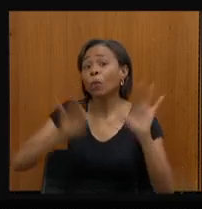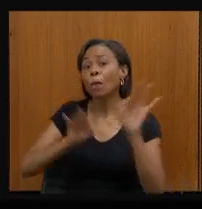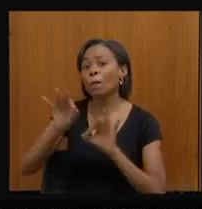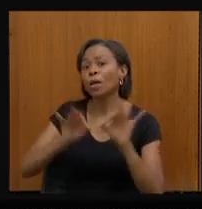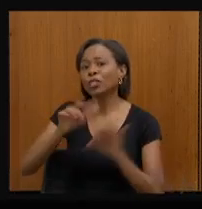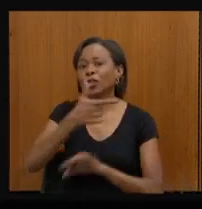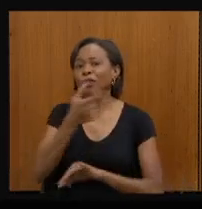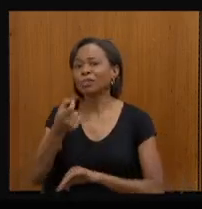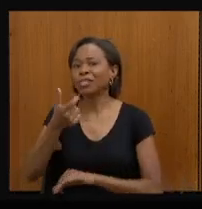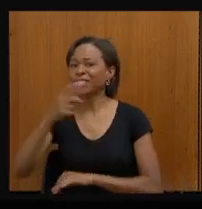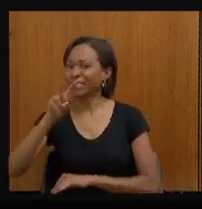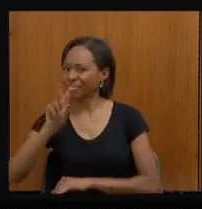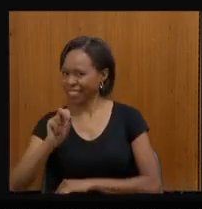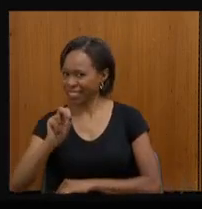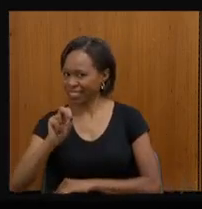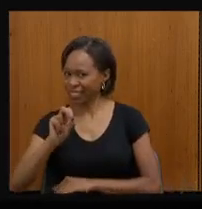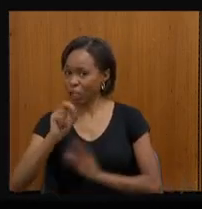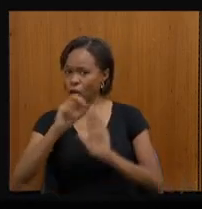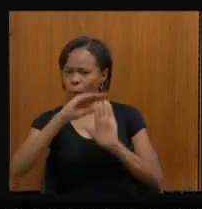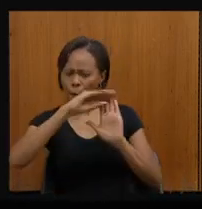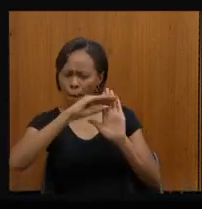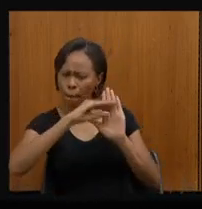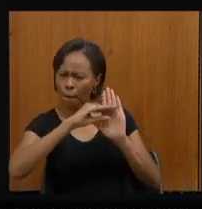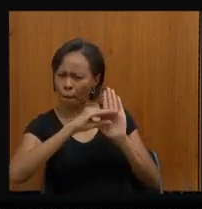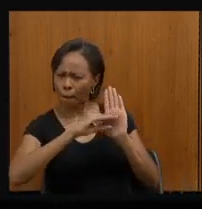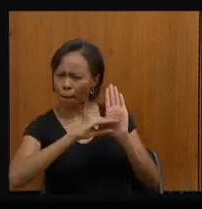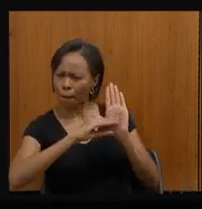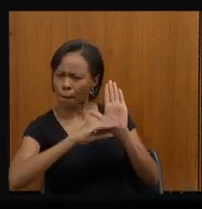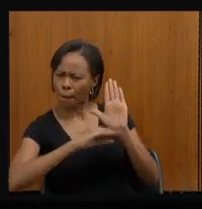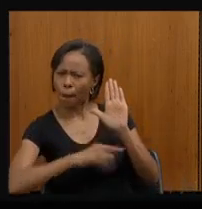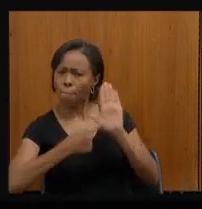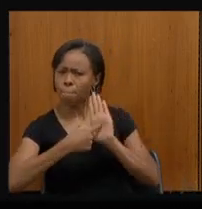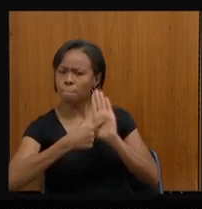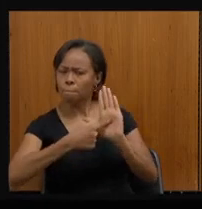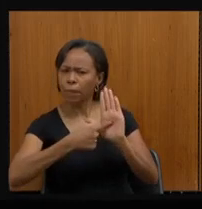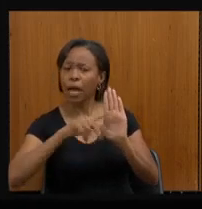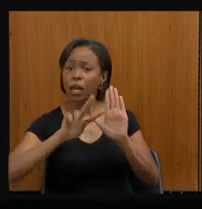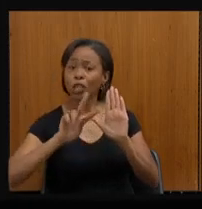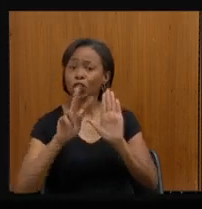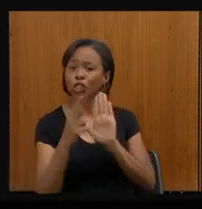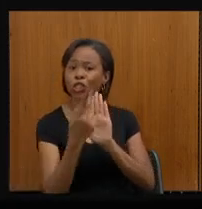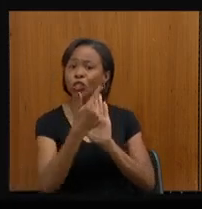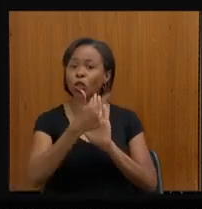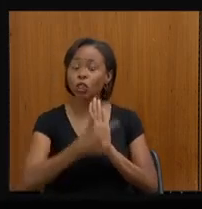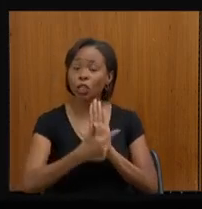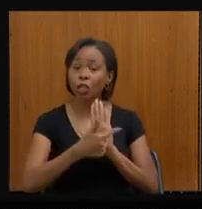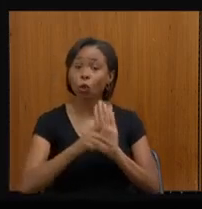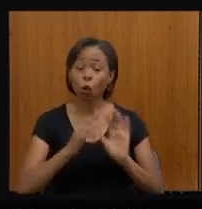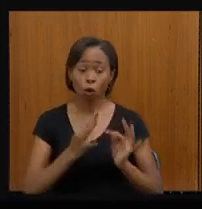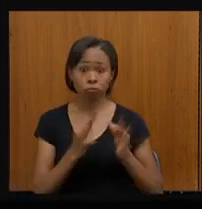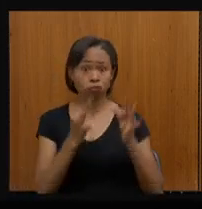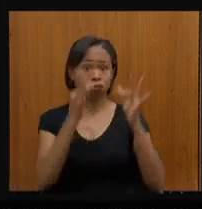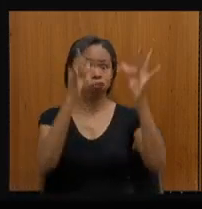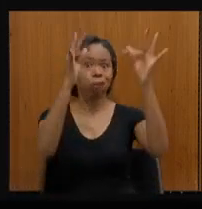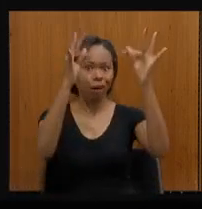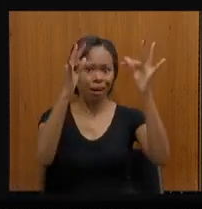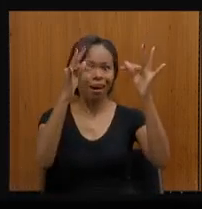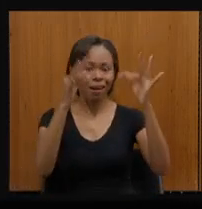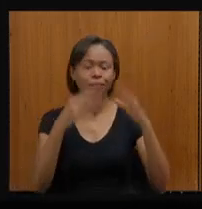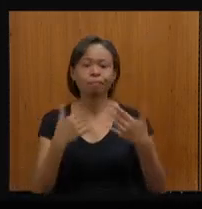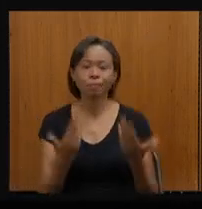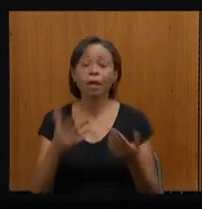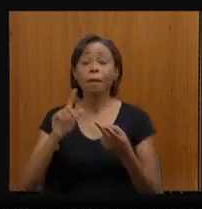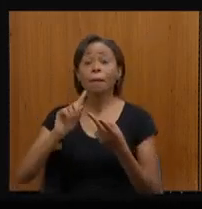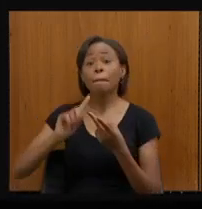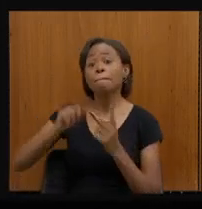qual um Capítulo inteiro se dedicava o hidrogênio como uma tecnologia de Juquitiba e em fevereiro Conselho Nacional de política